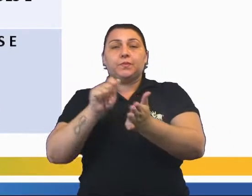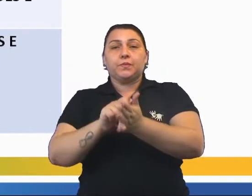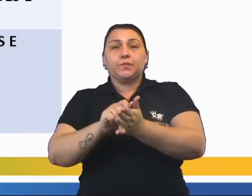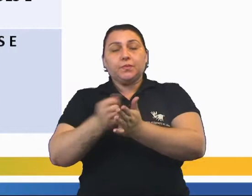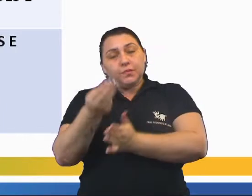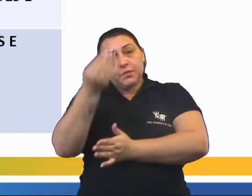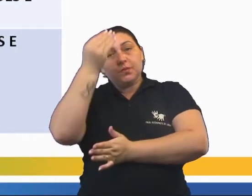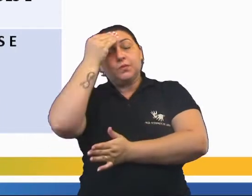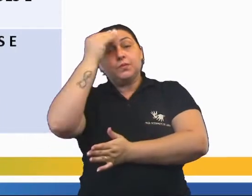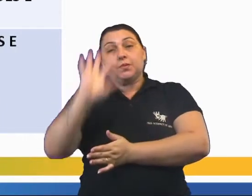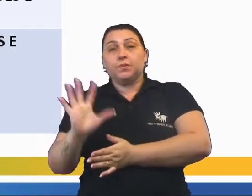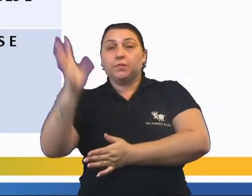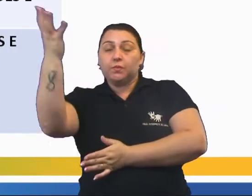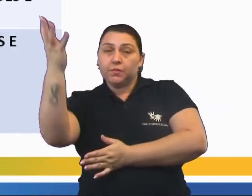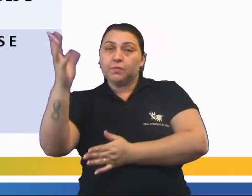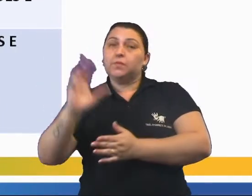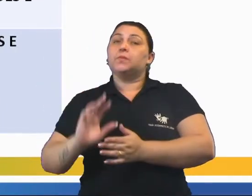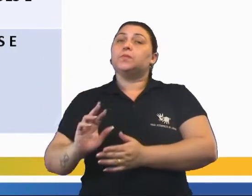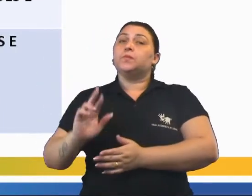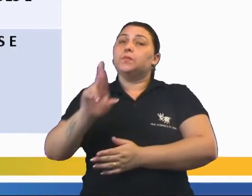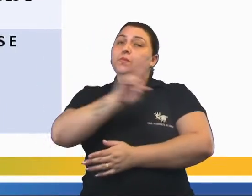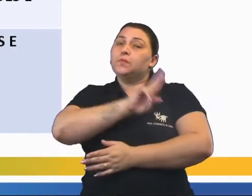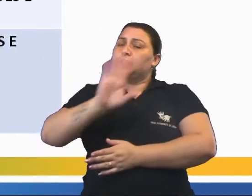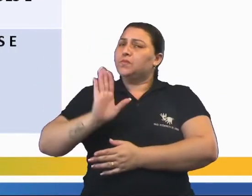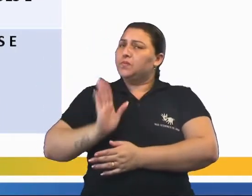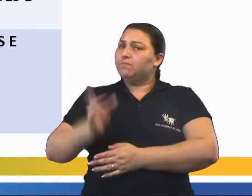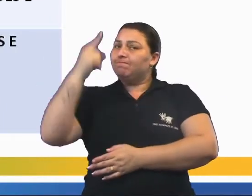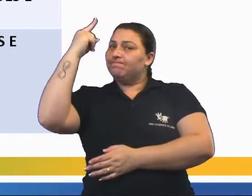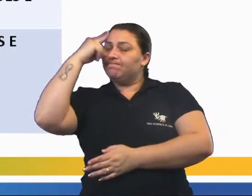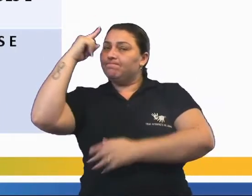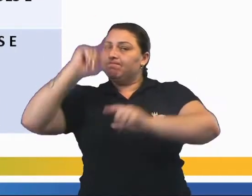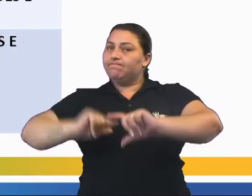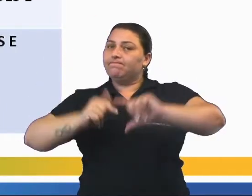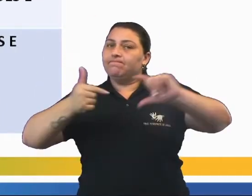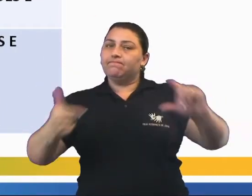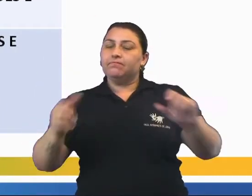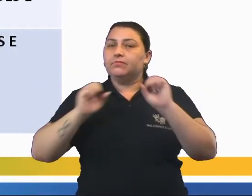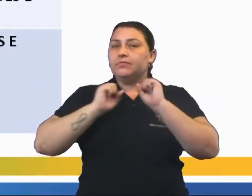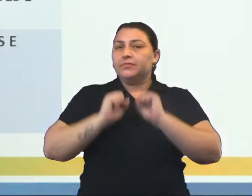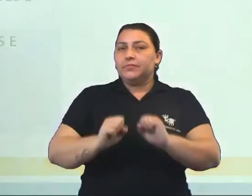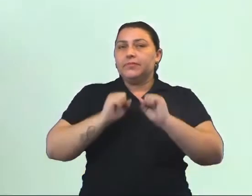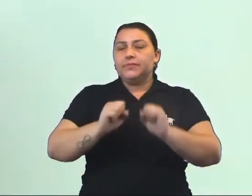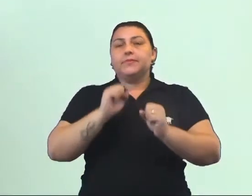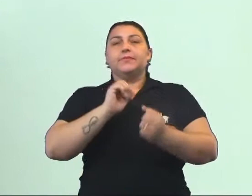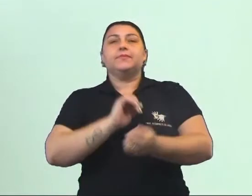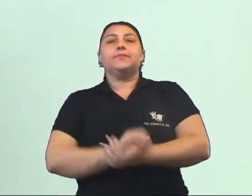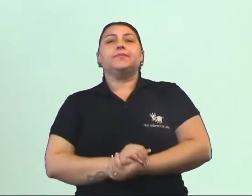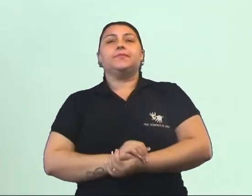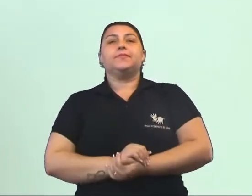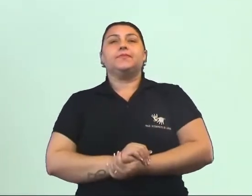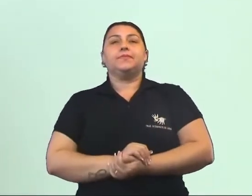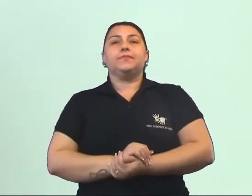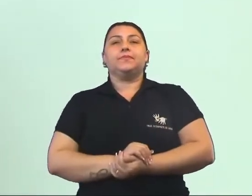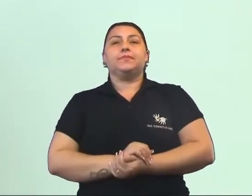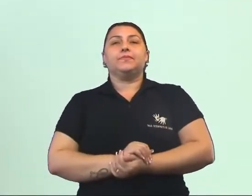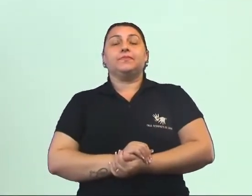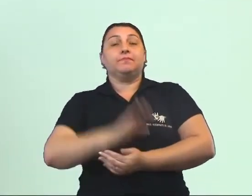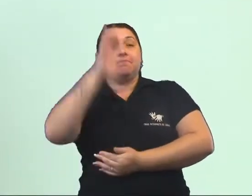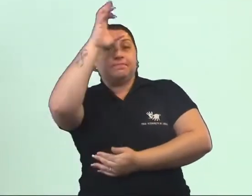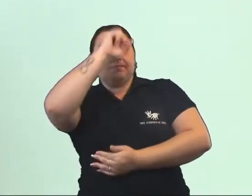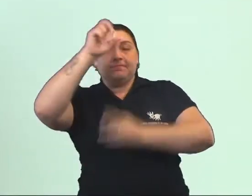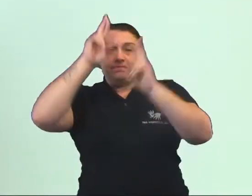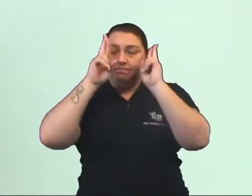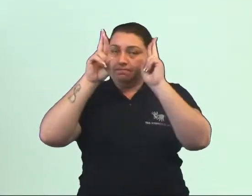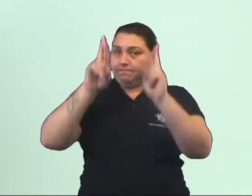ensinamentos religiosos. A gente já está pensando nas tradições para poder, dessa maneira, aprender